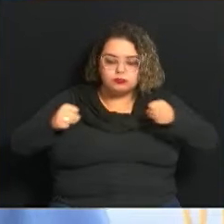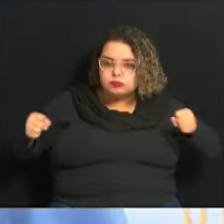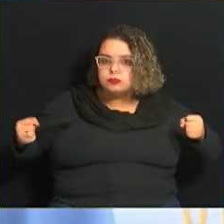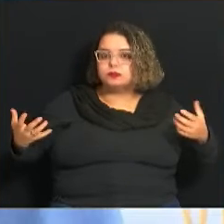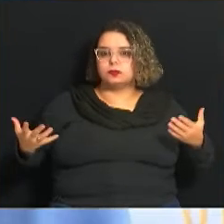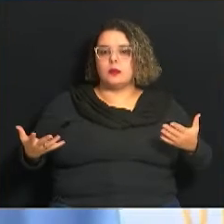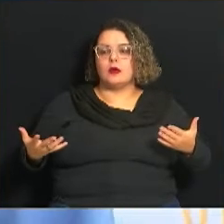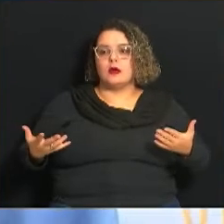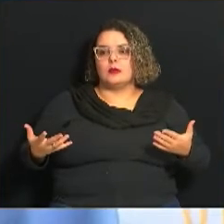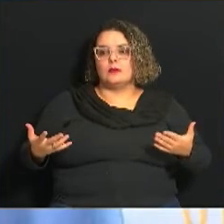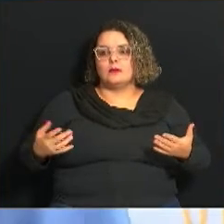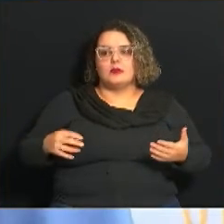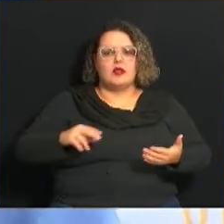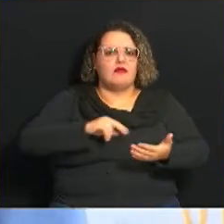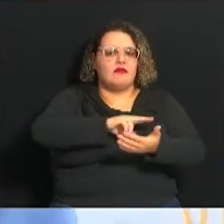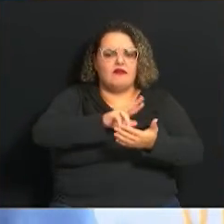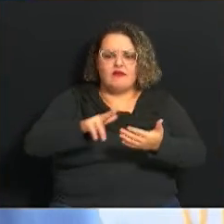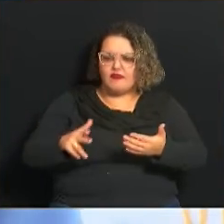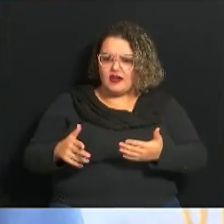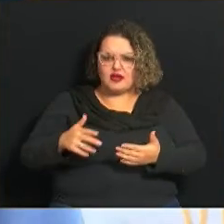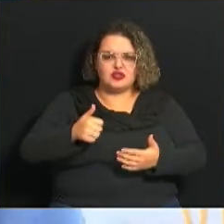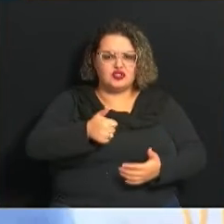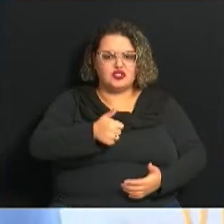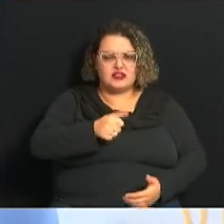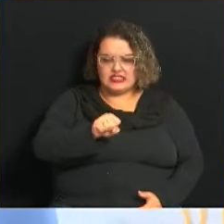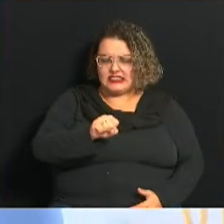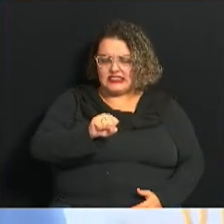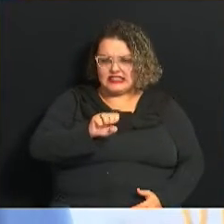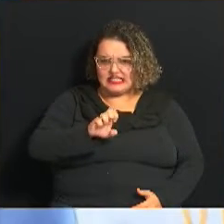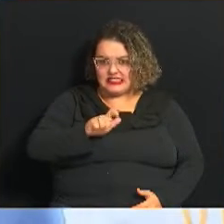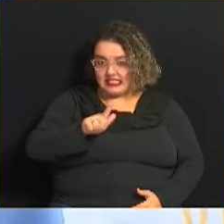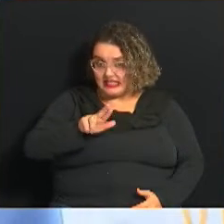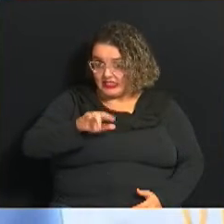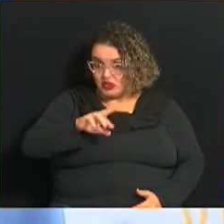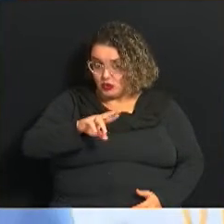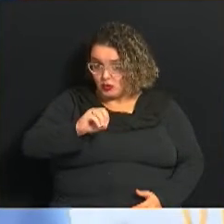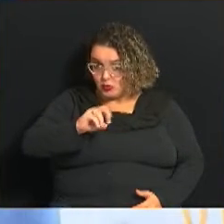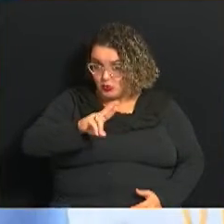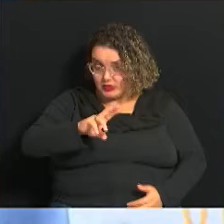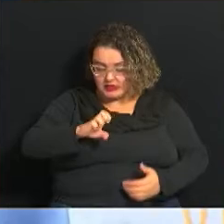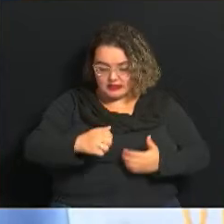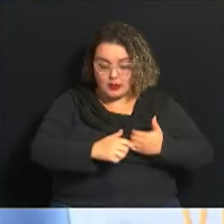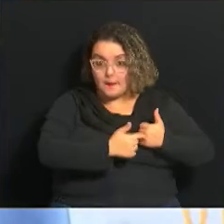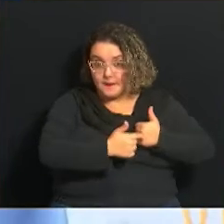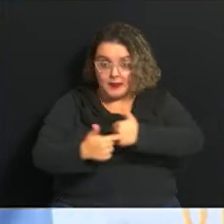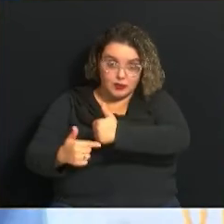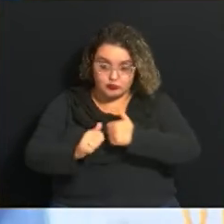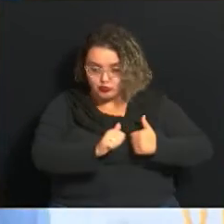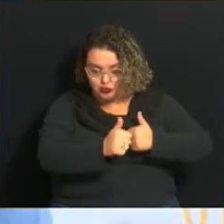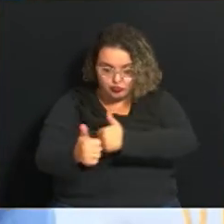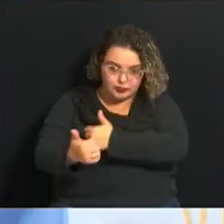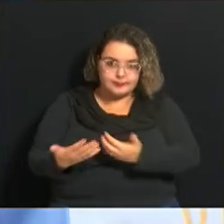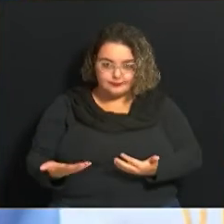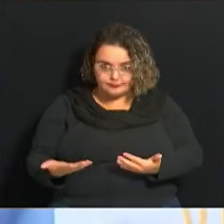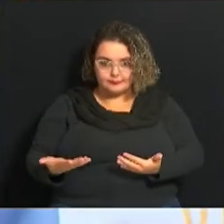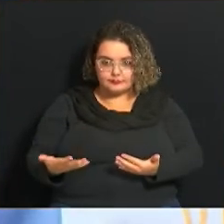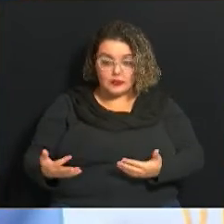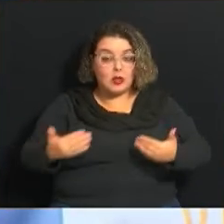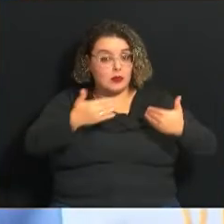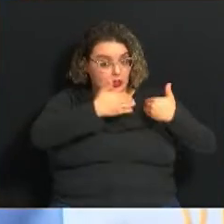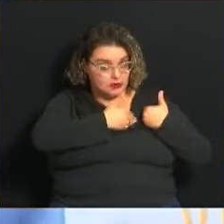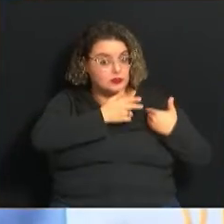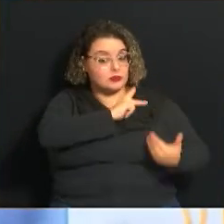Com centenas de milhares de seguidores, que tudo que ela faz reverbera muito. Então eu acho que é uma função, uma responsabilidade social da